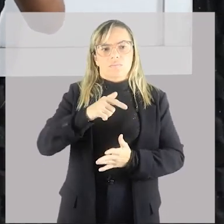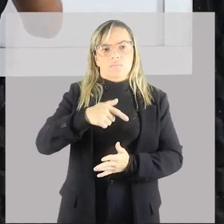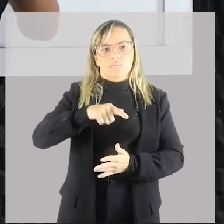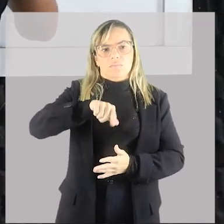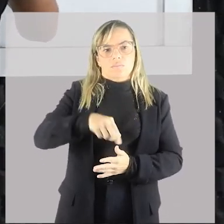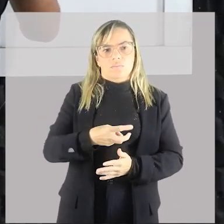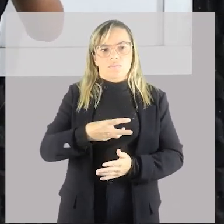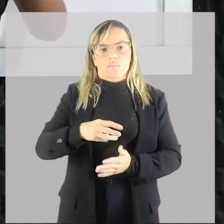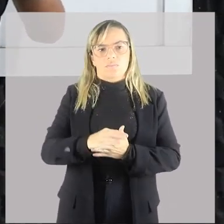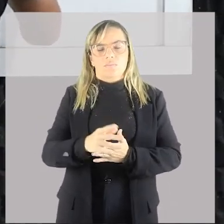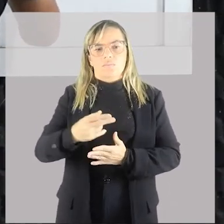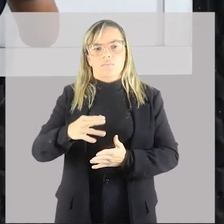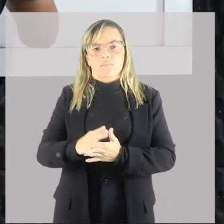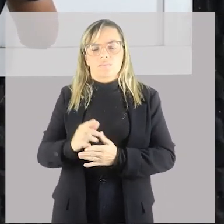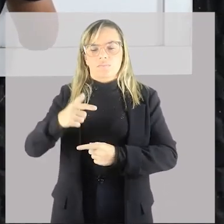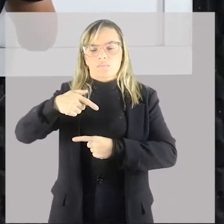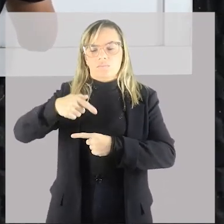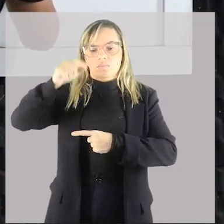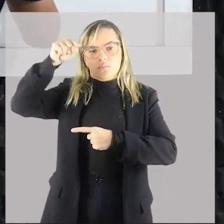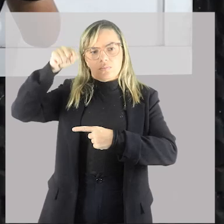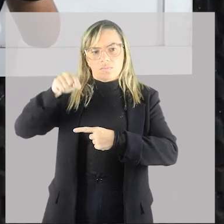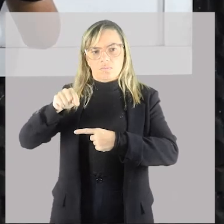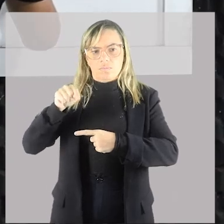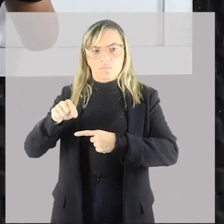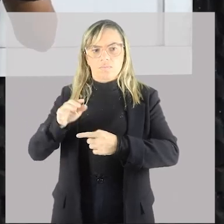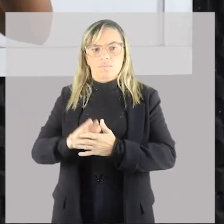fatorial sobre 3